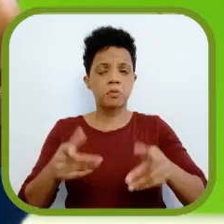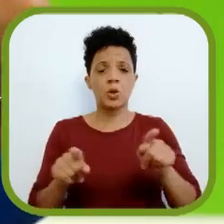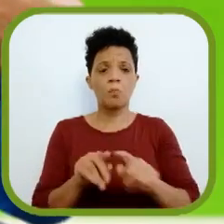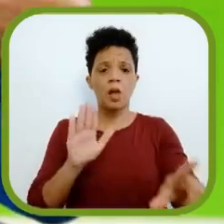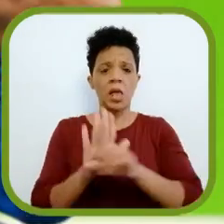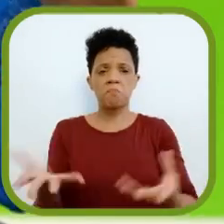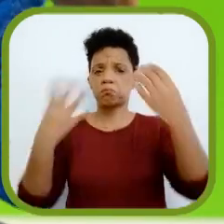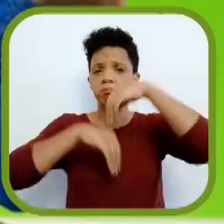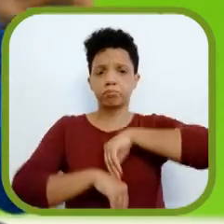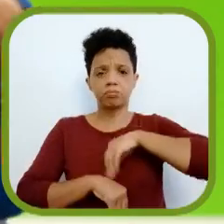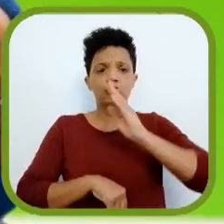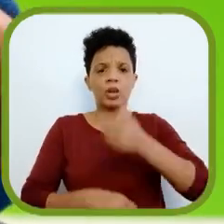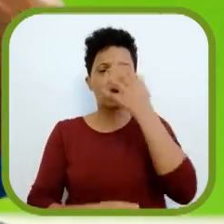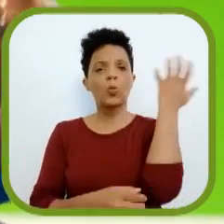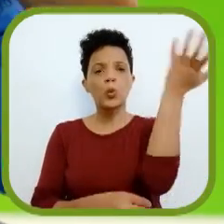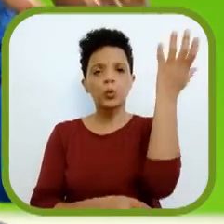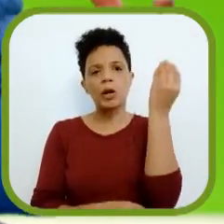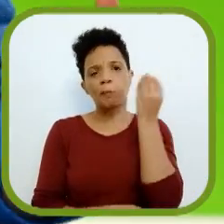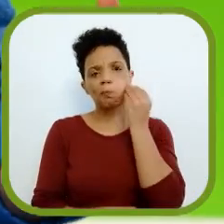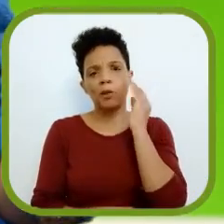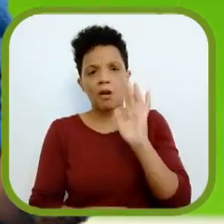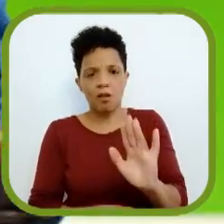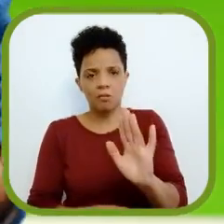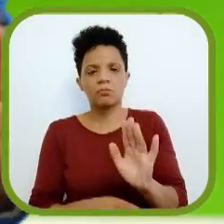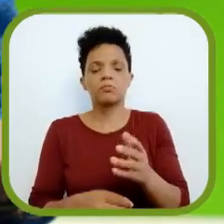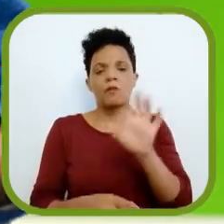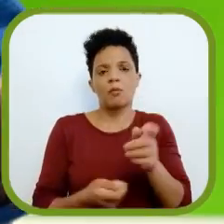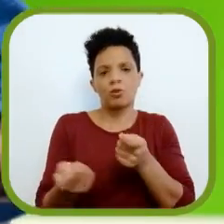está integrada, o espírito da lei está integrada na cultura